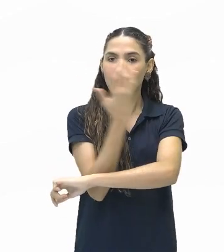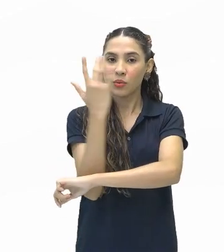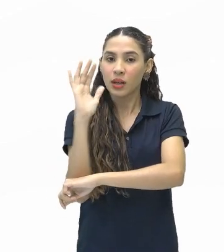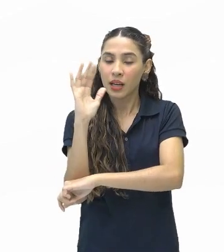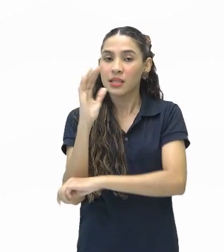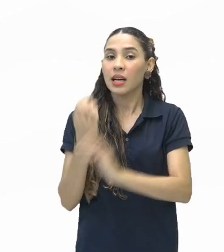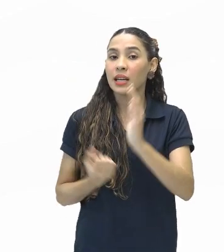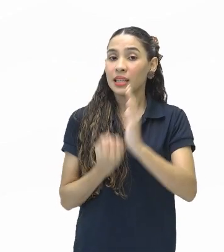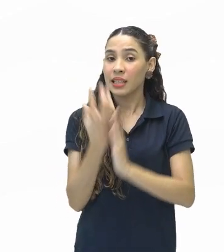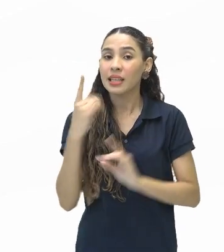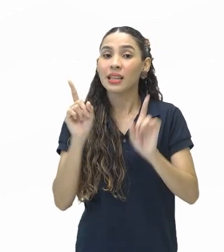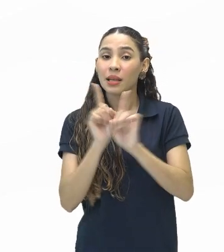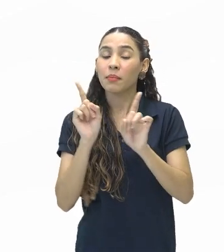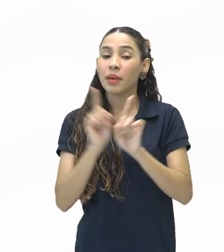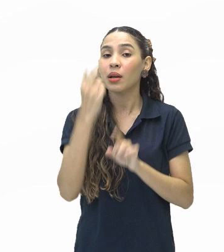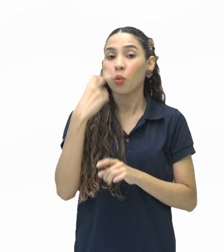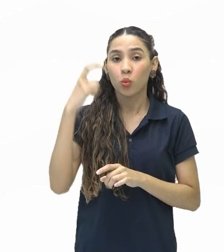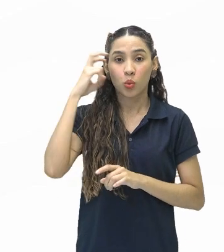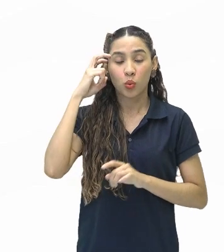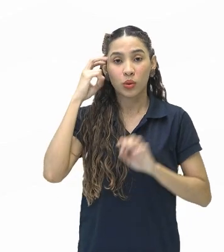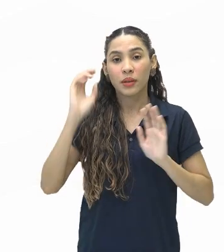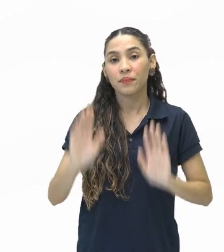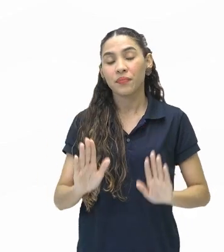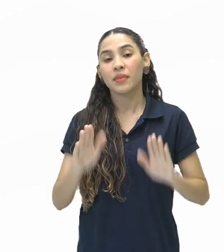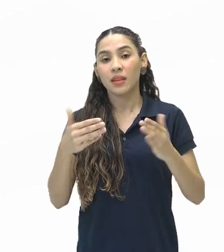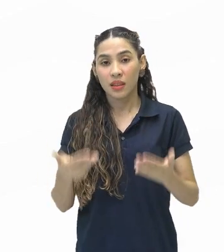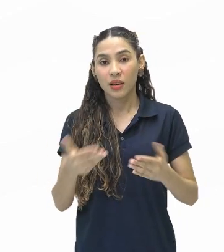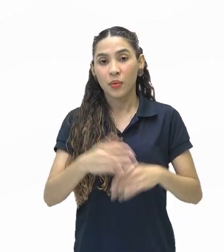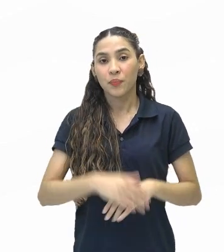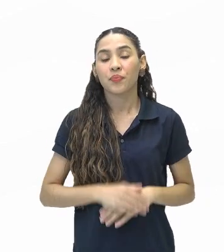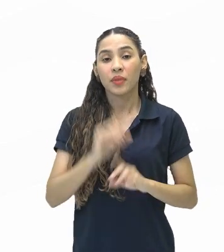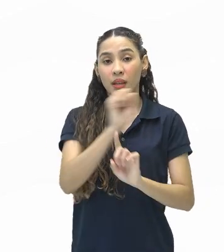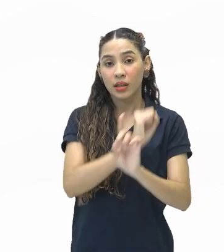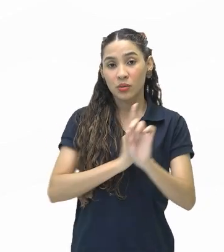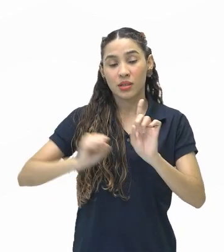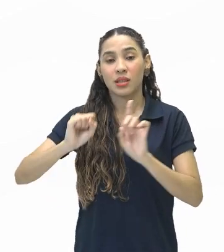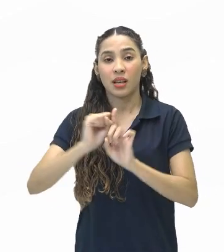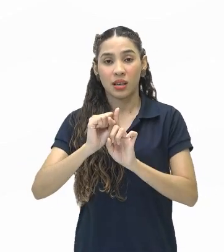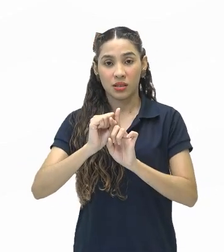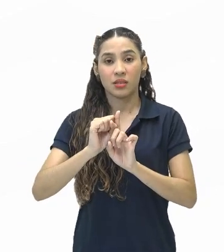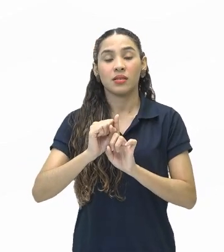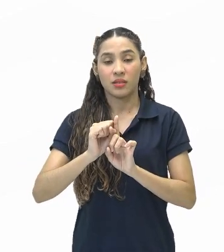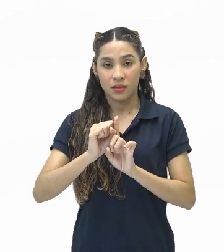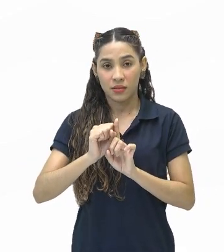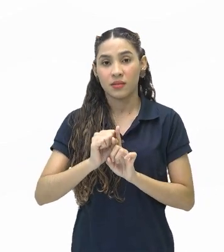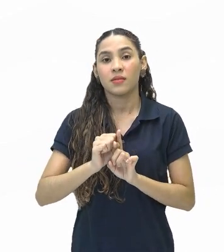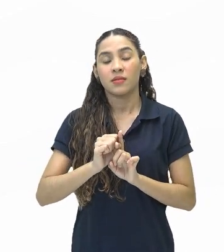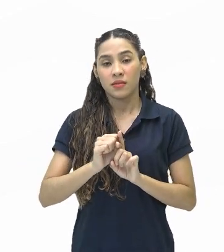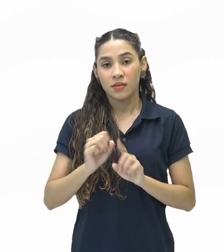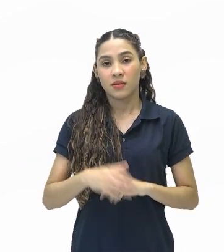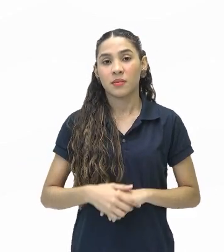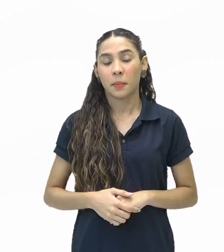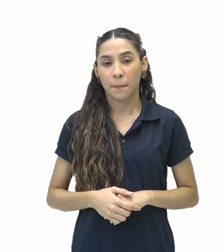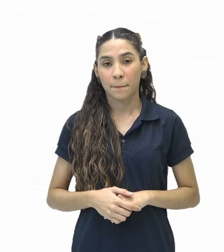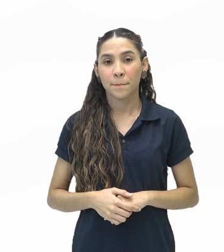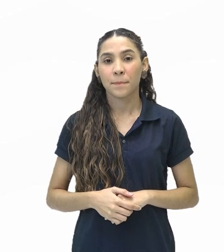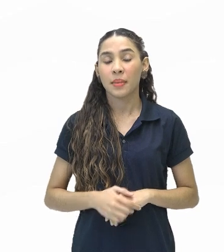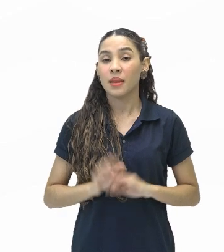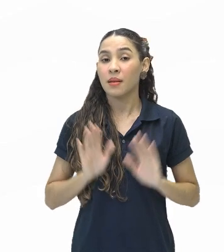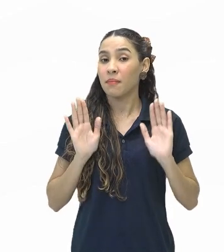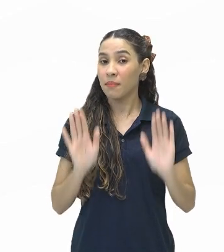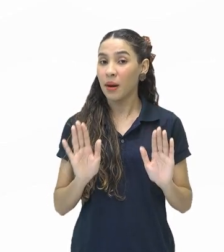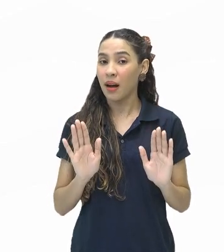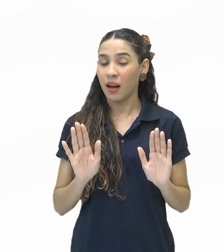ele constrói cultura. E aí, então, a própria sociedade, né? Só